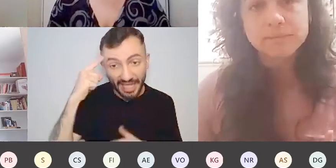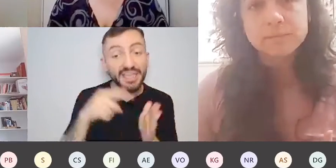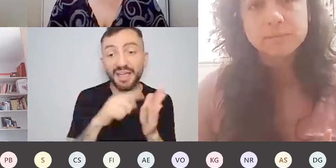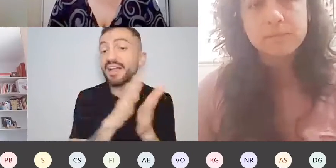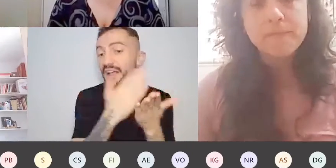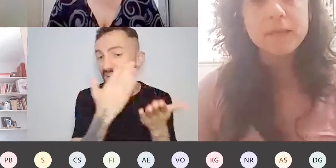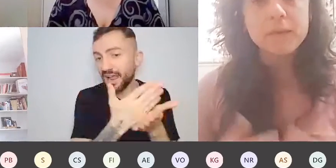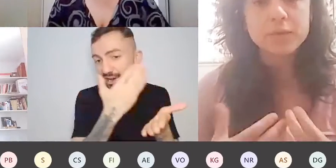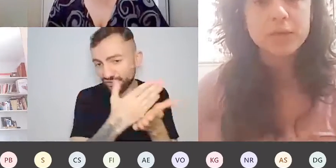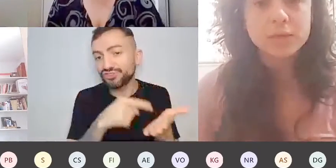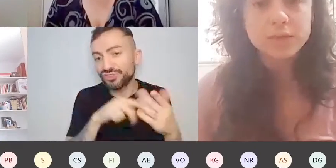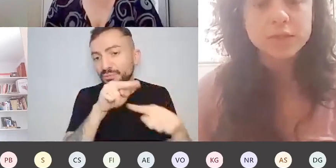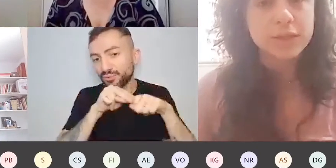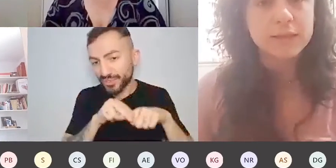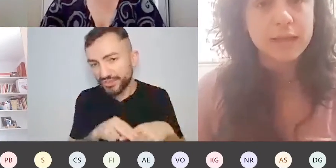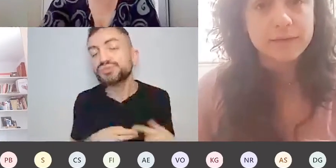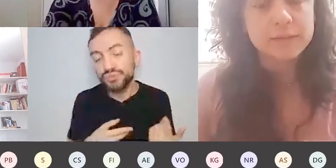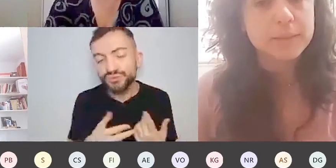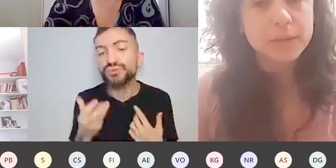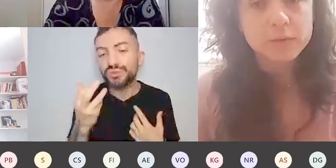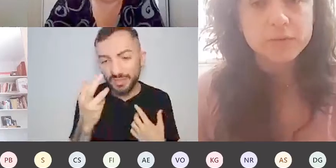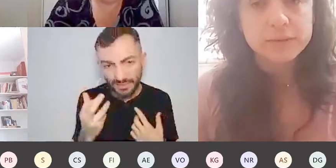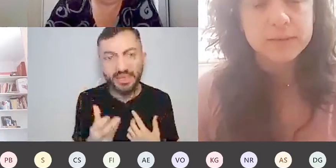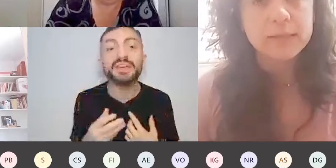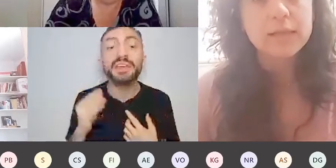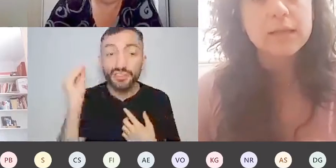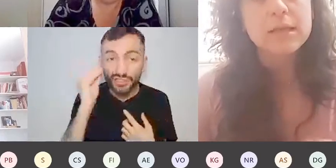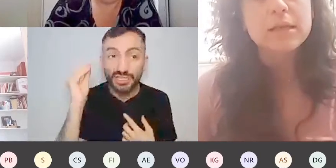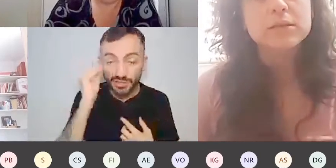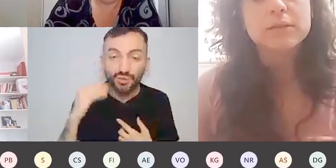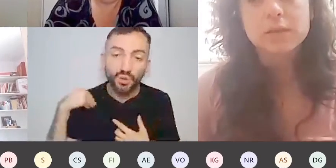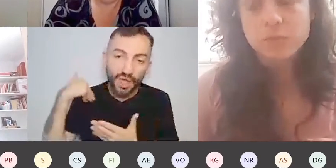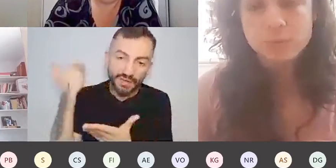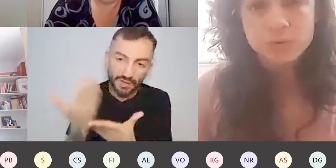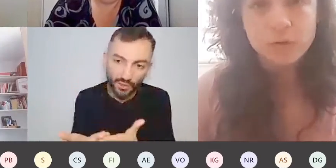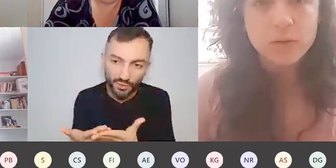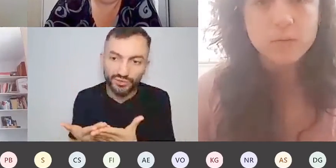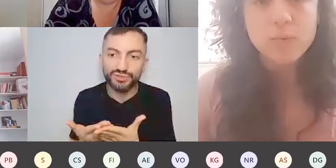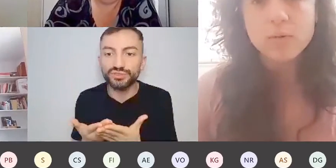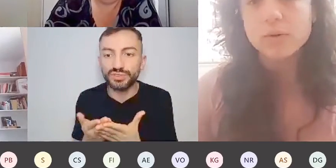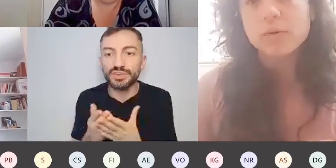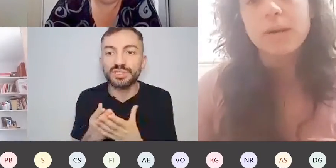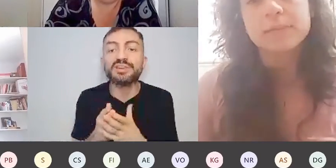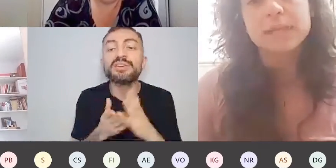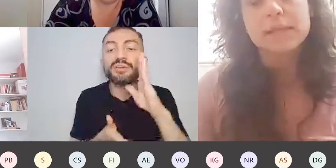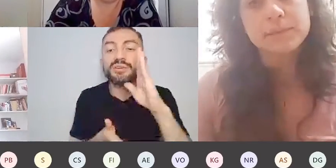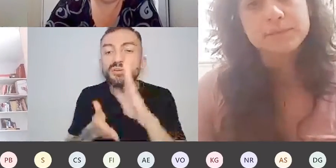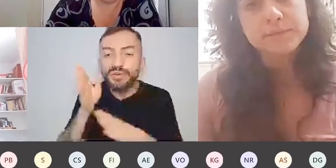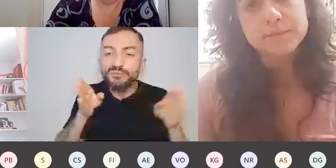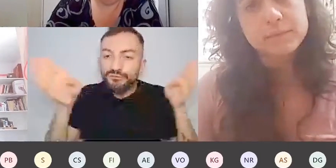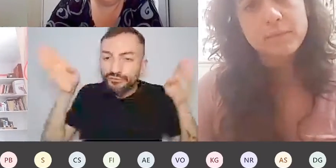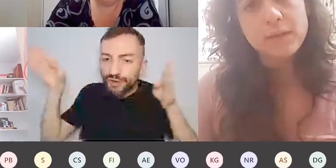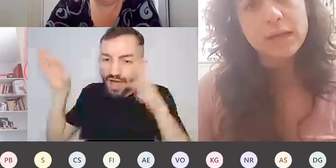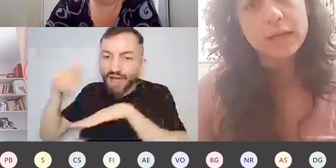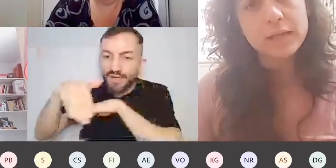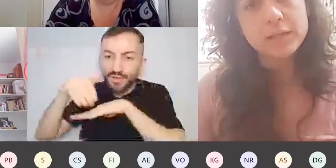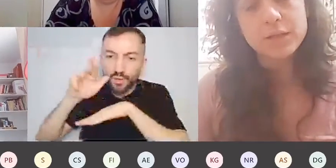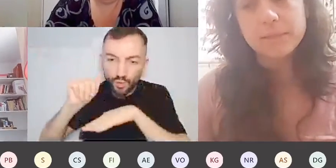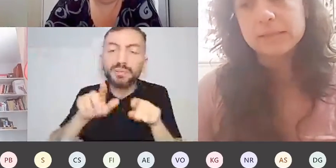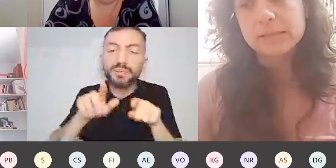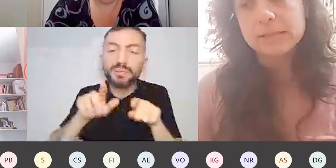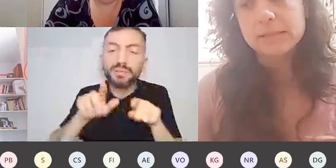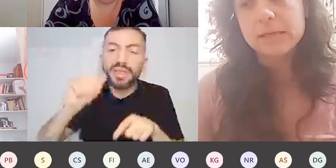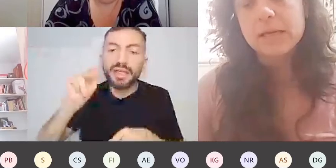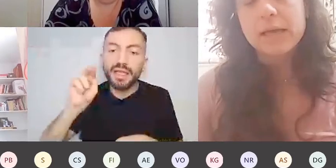cartilha, e eu acho que é isso que a gente sempre tentou fazer, tanto no consultório na rua quanto no CAPS-AD aqui